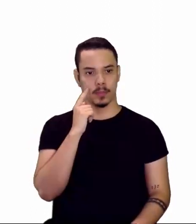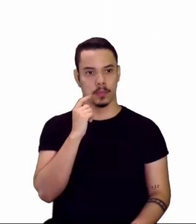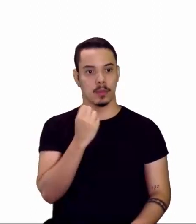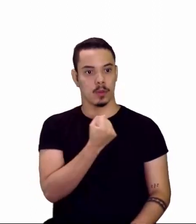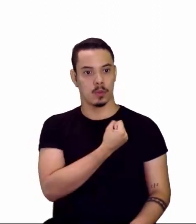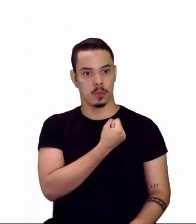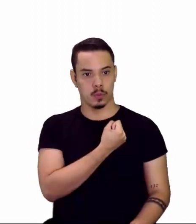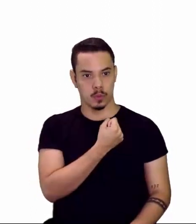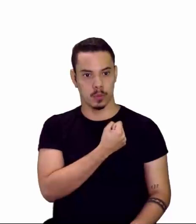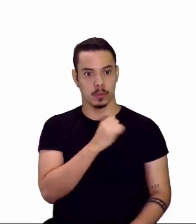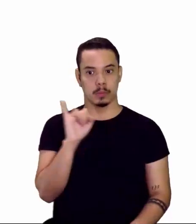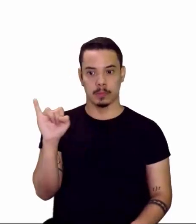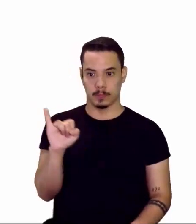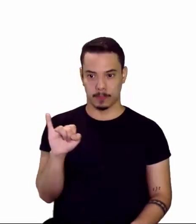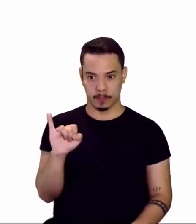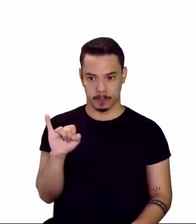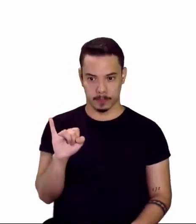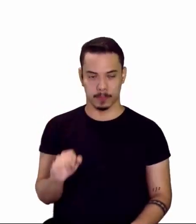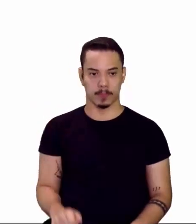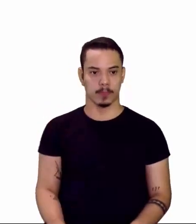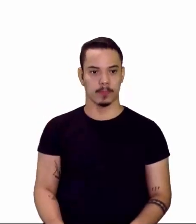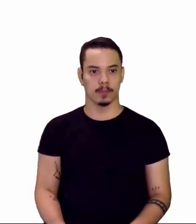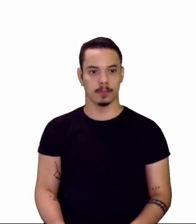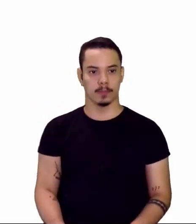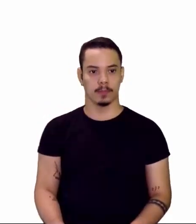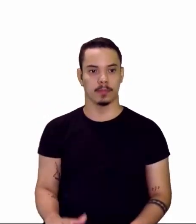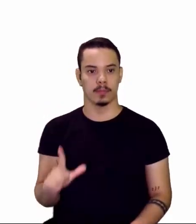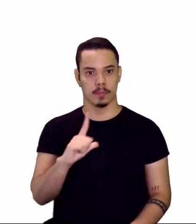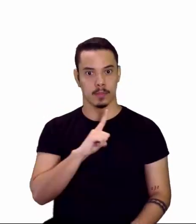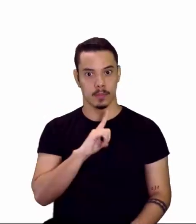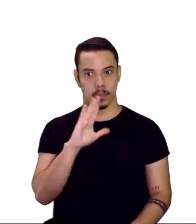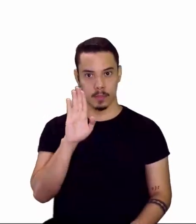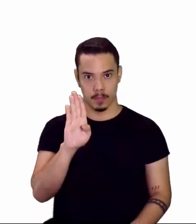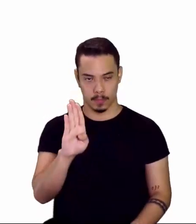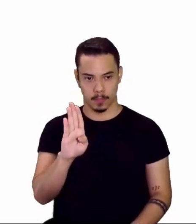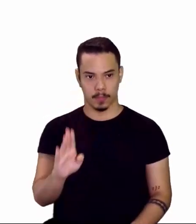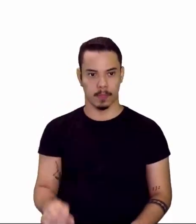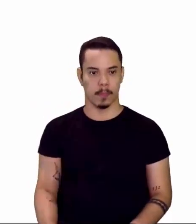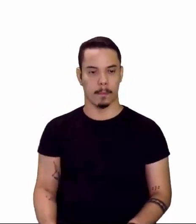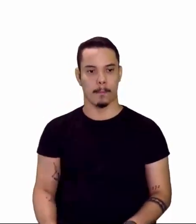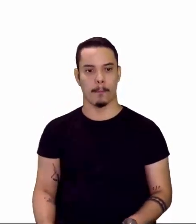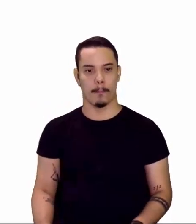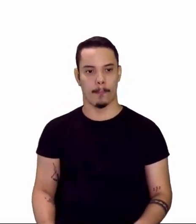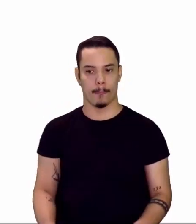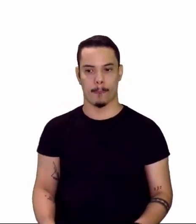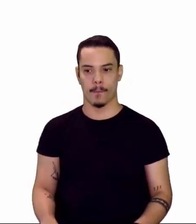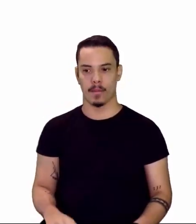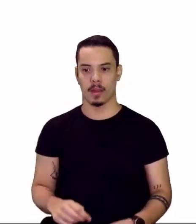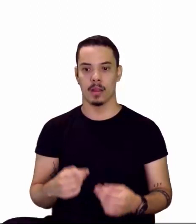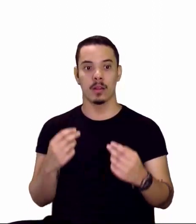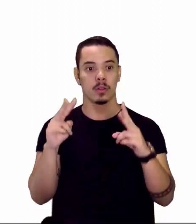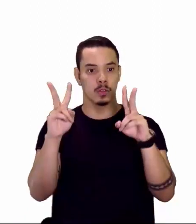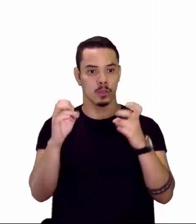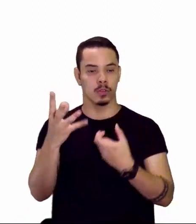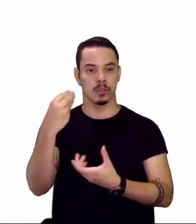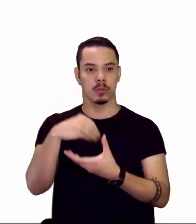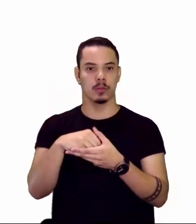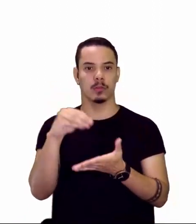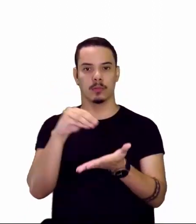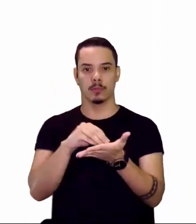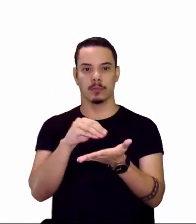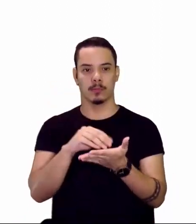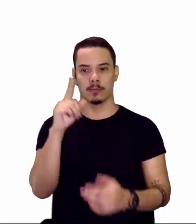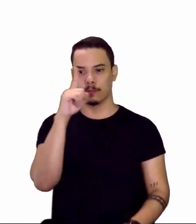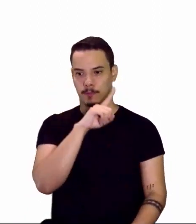número ímpar de elétrons. B, no caso, moléculas que são deficientes